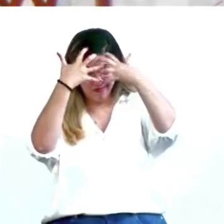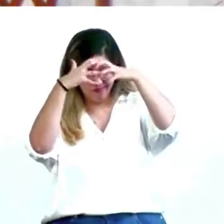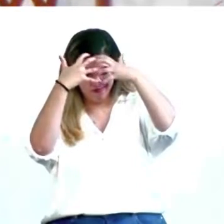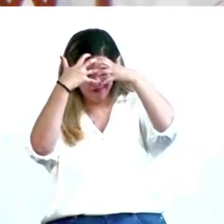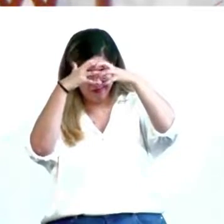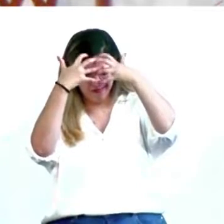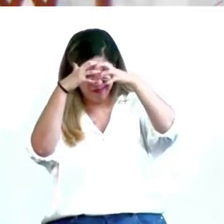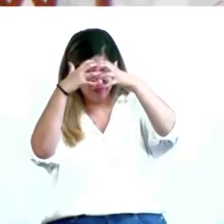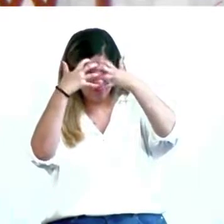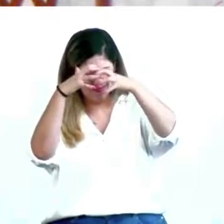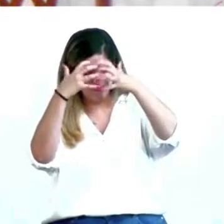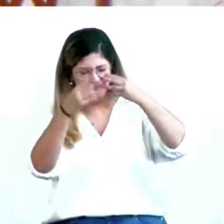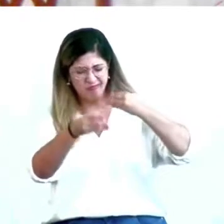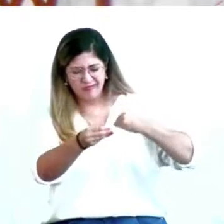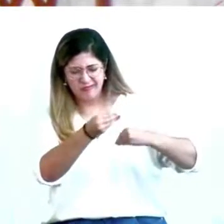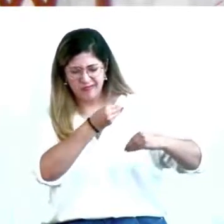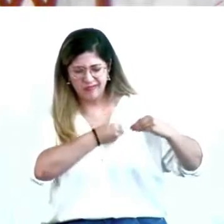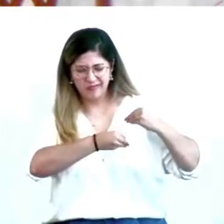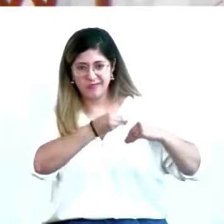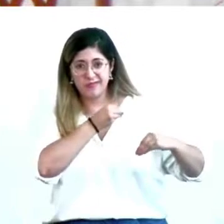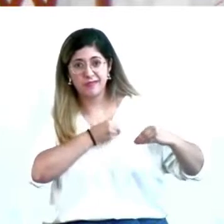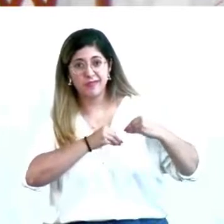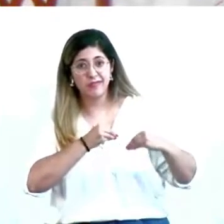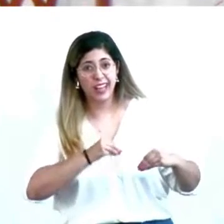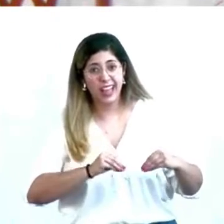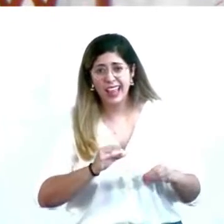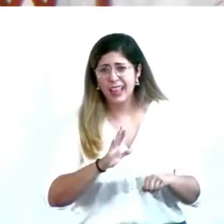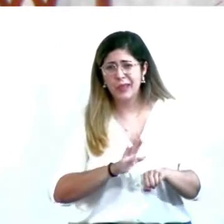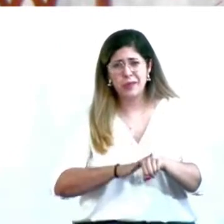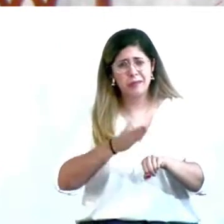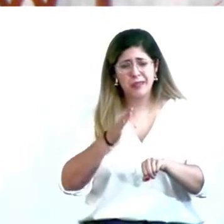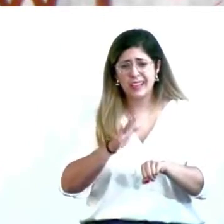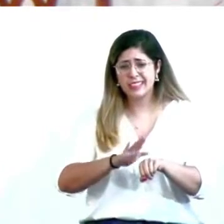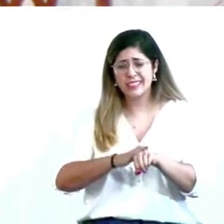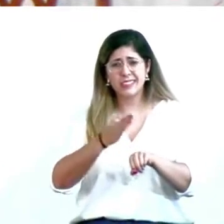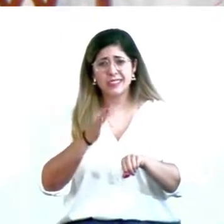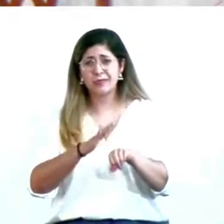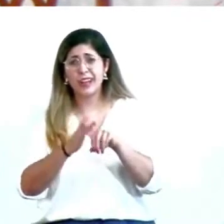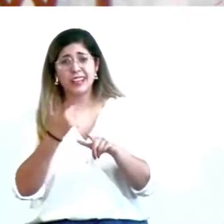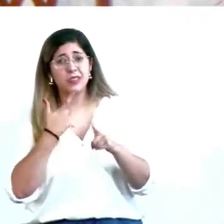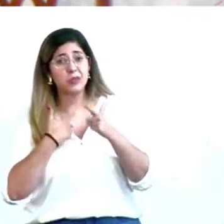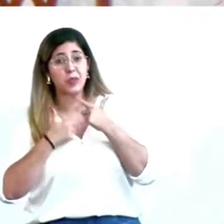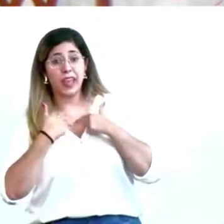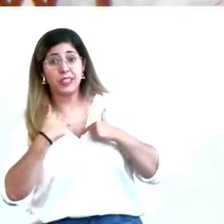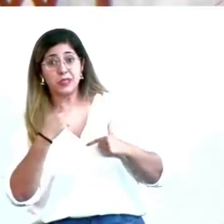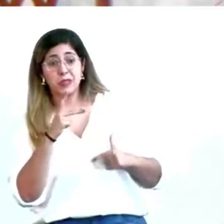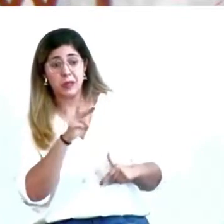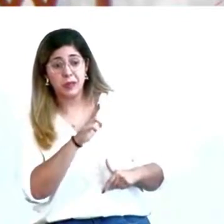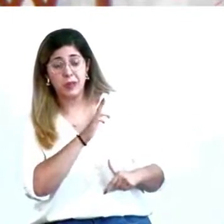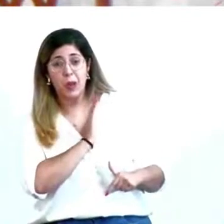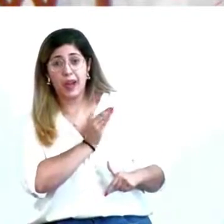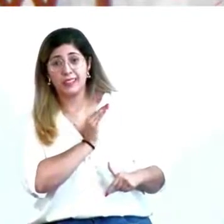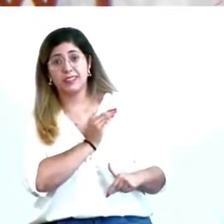isso mexe com os meus pensamentos, eu vou mexer com os meus desejos e vou